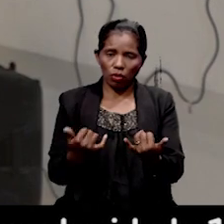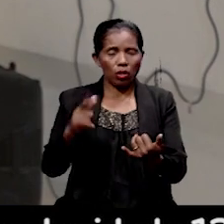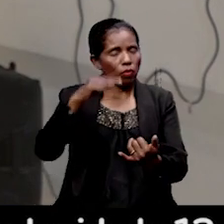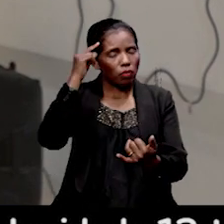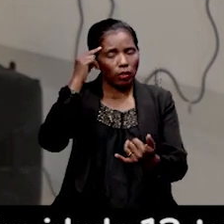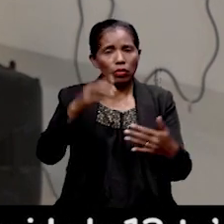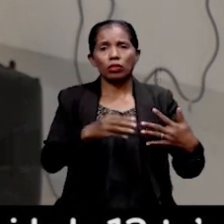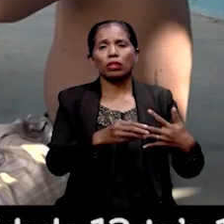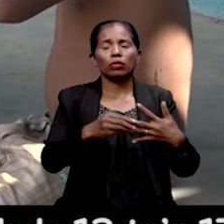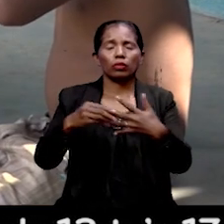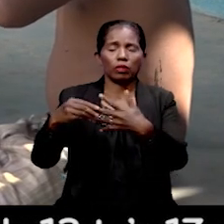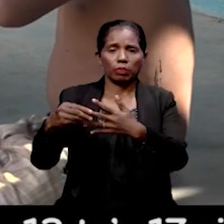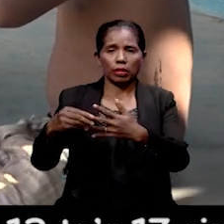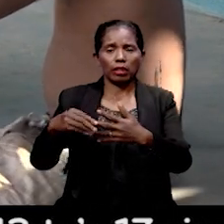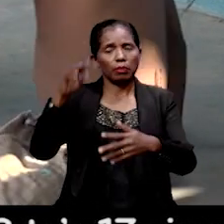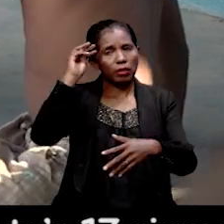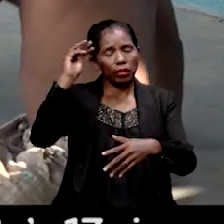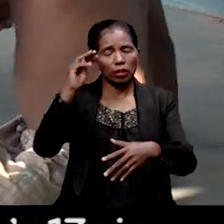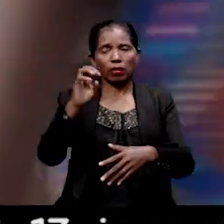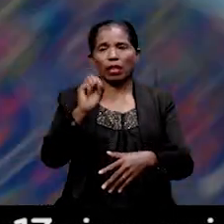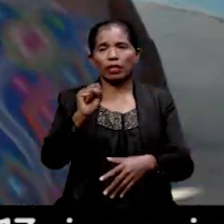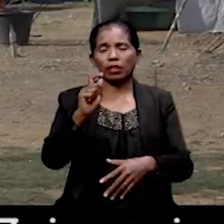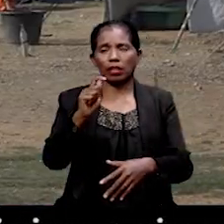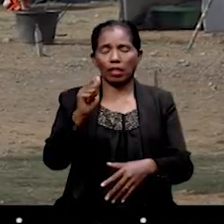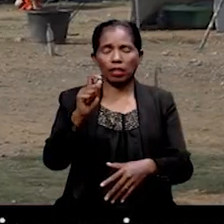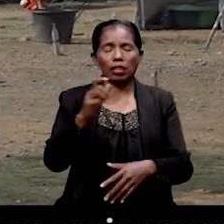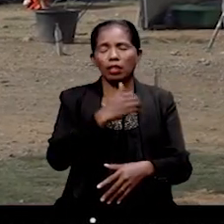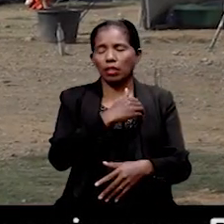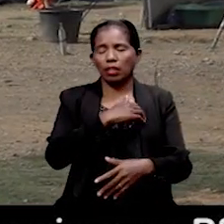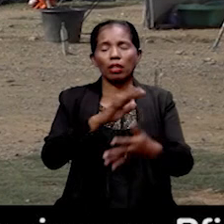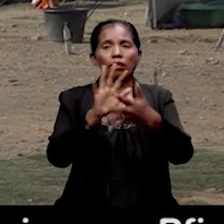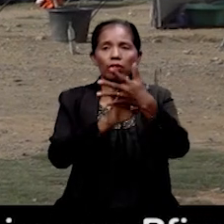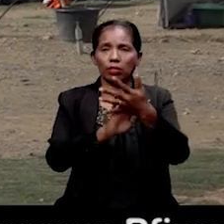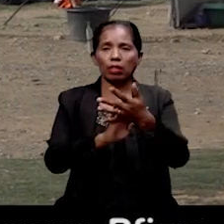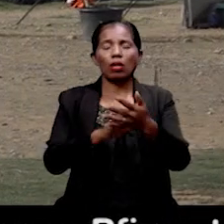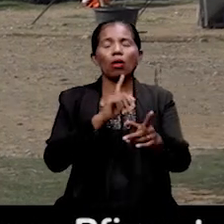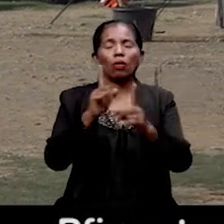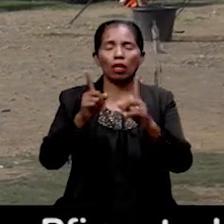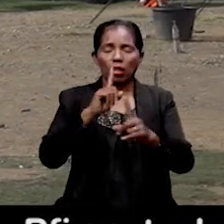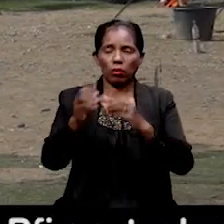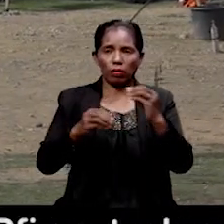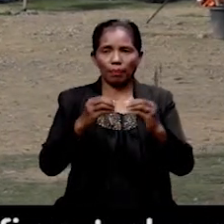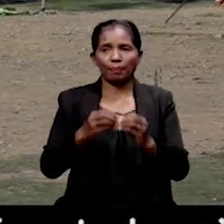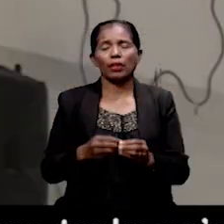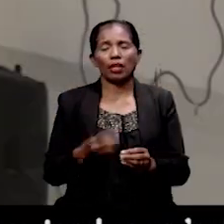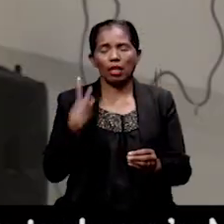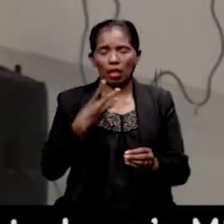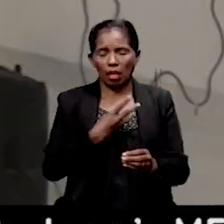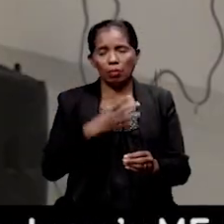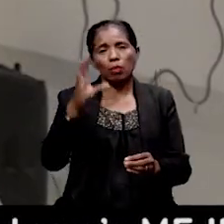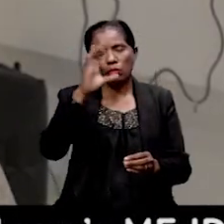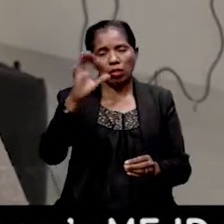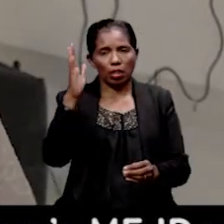lili ministério administração estatal, se dau que resolve problema refere. Me identifica, foi 142,